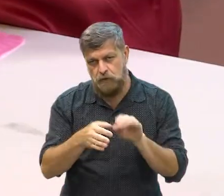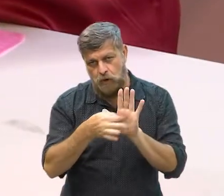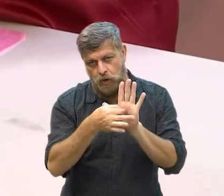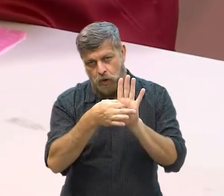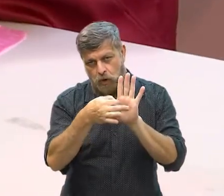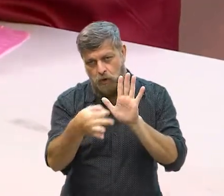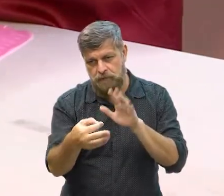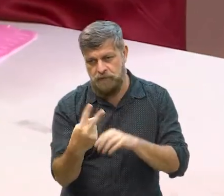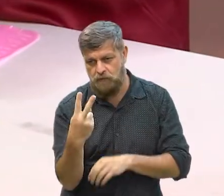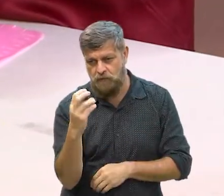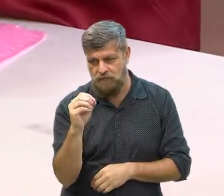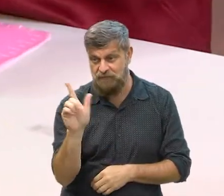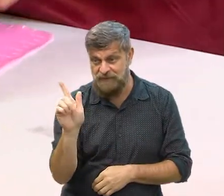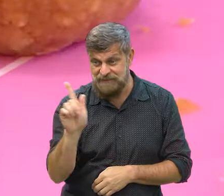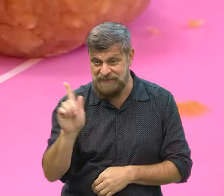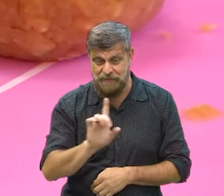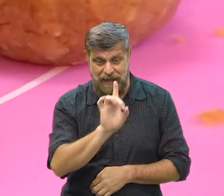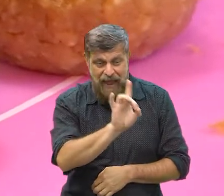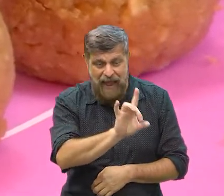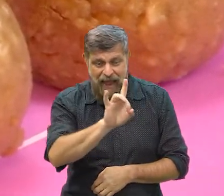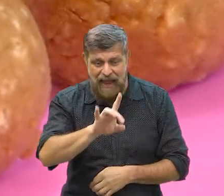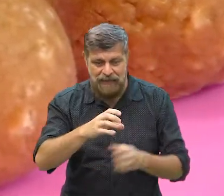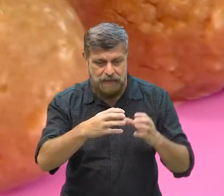de 20 gramas cada bolinha.